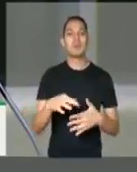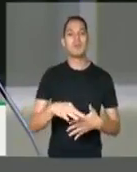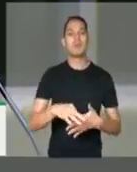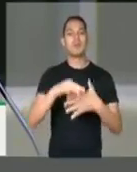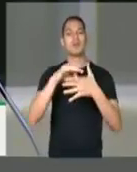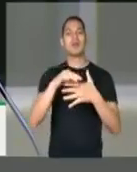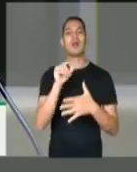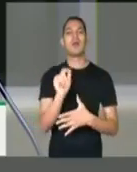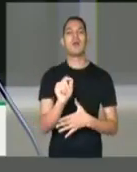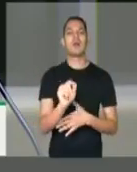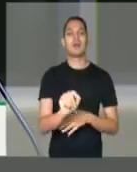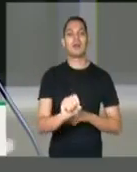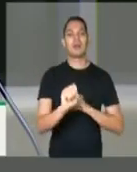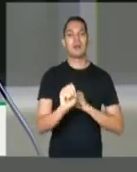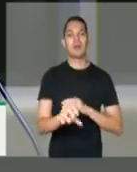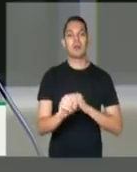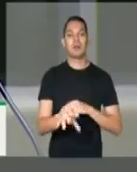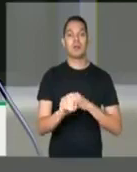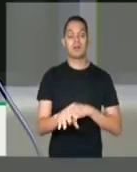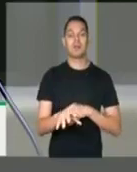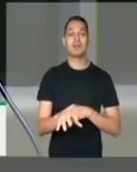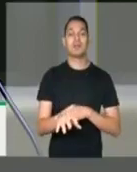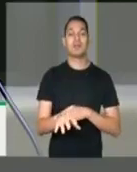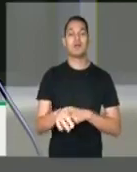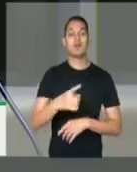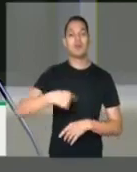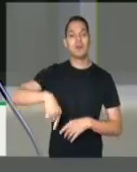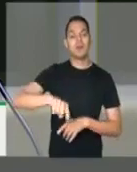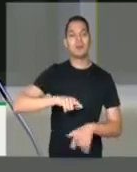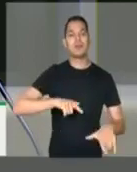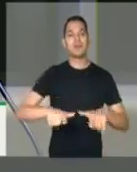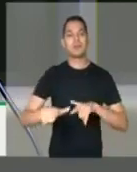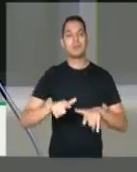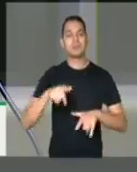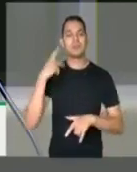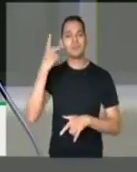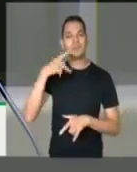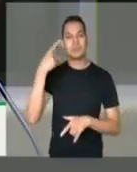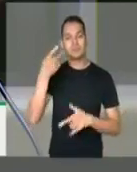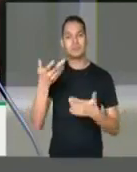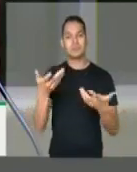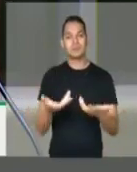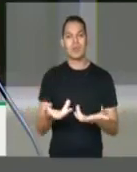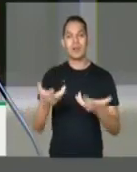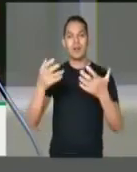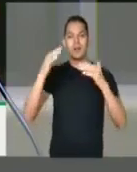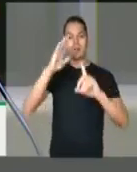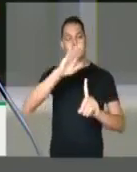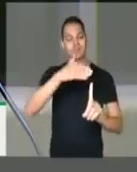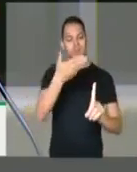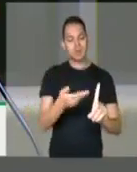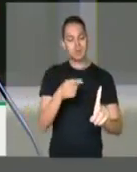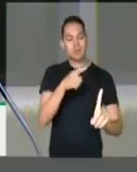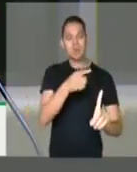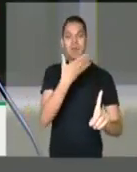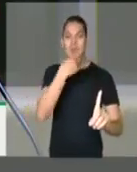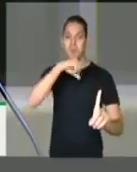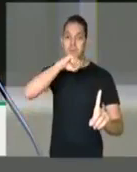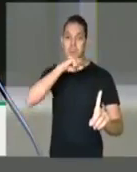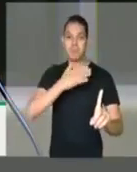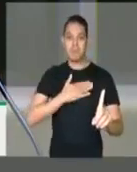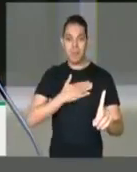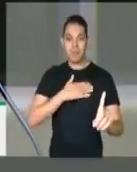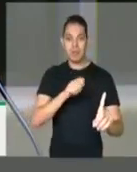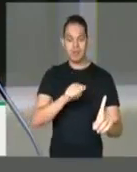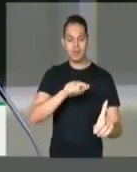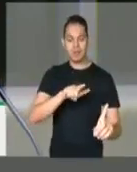priorizar a educação na nossa atuação parlamentar. Então, deixar aqui o meu reconhecimento ao meu pai, Alex Canziani, que